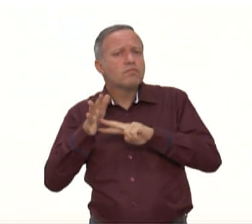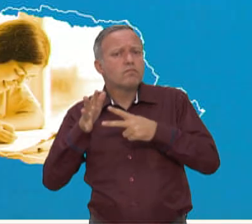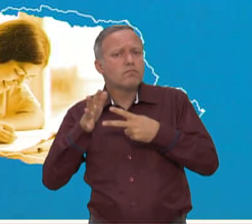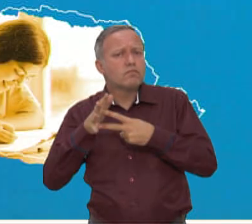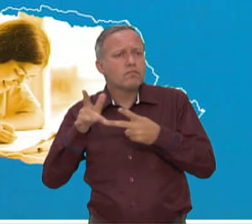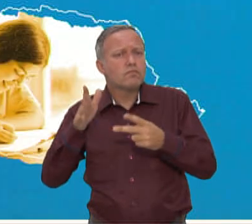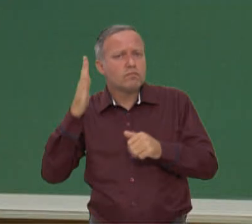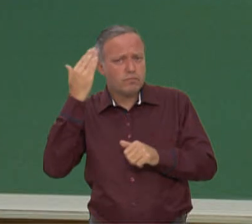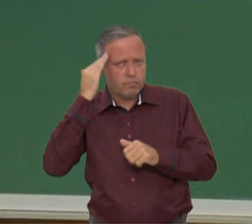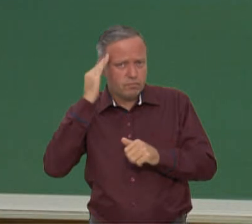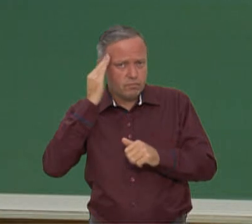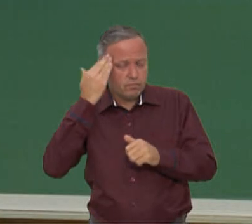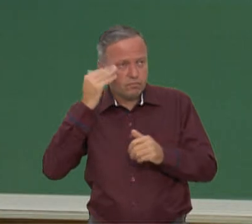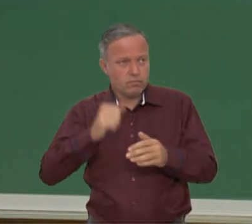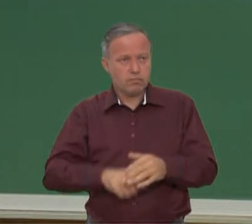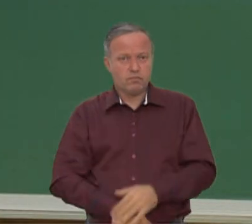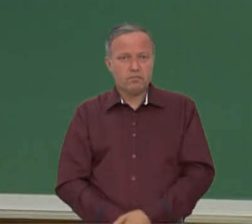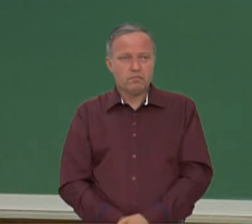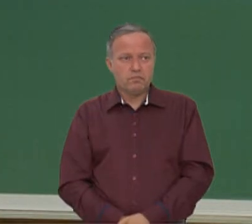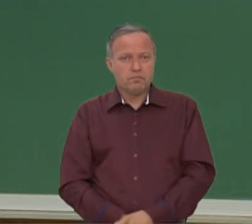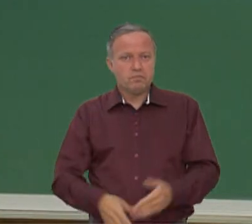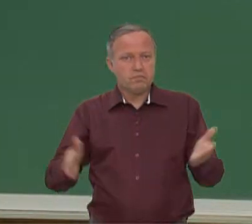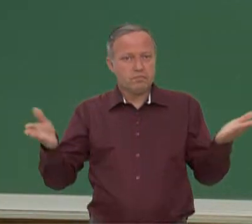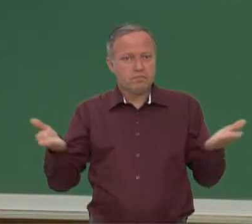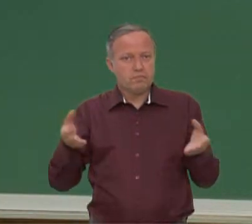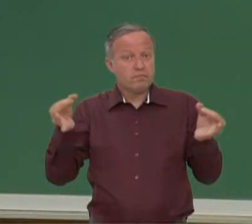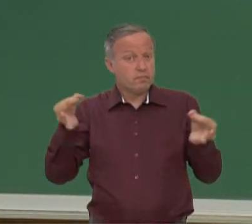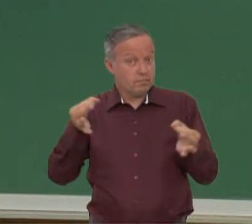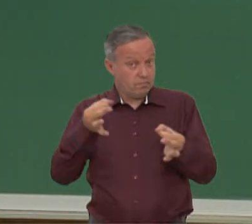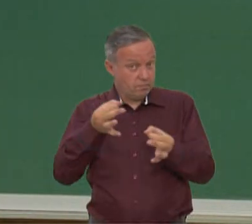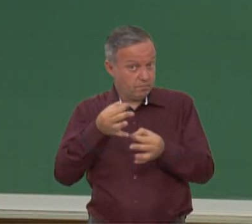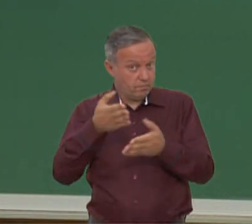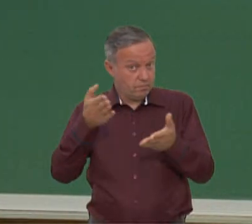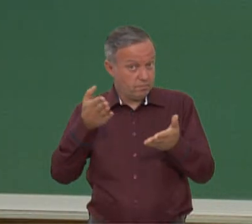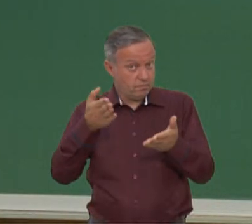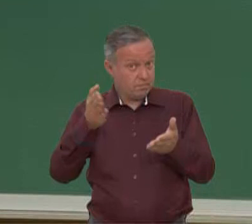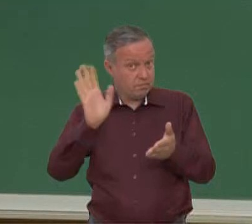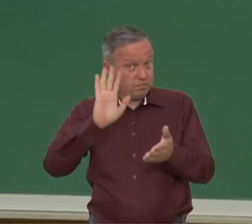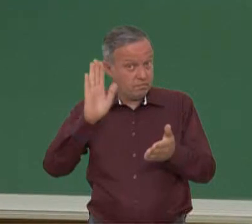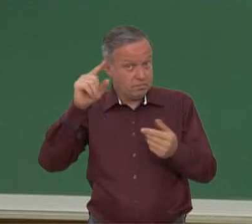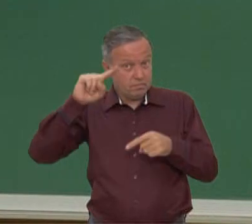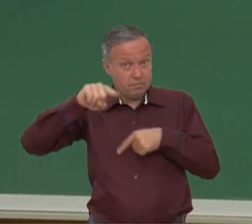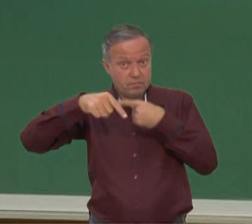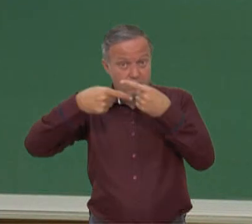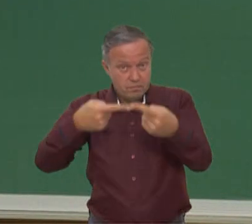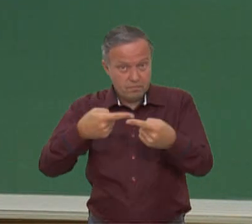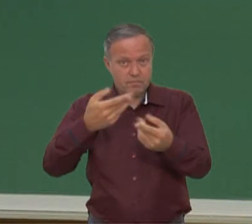Então, essa aula hoje fica por aqui. Muito obrigada e até a próxima aula.